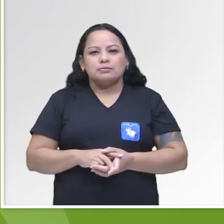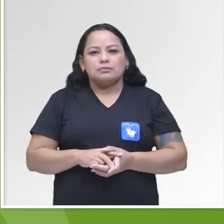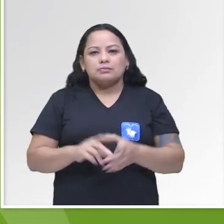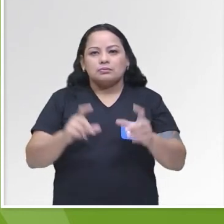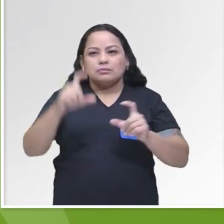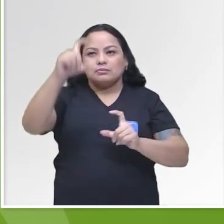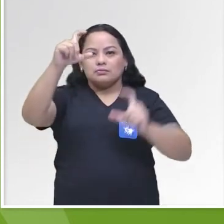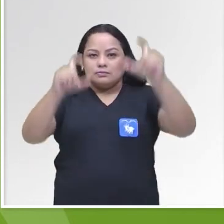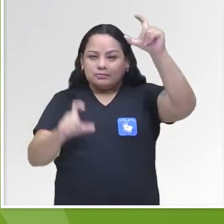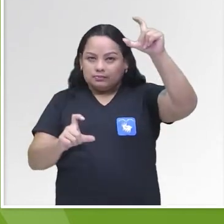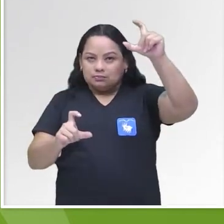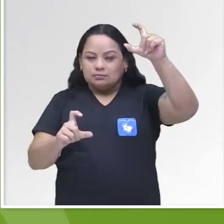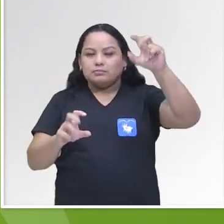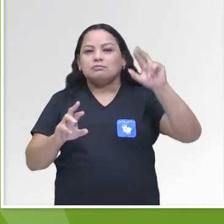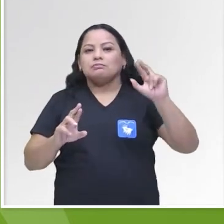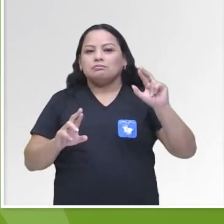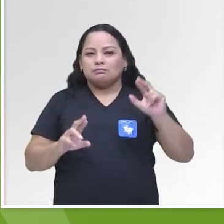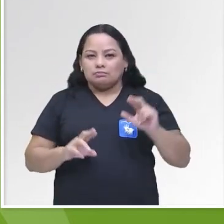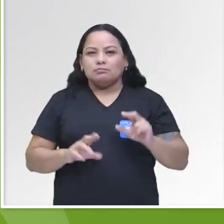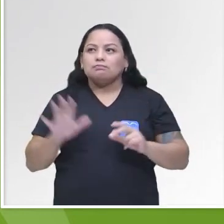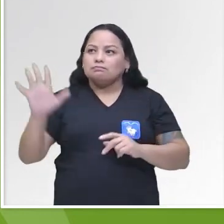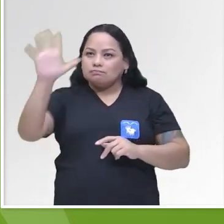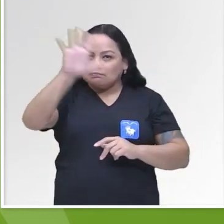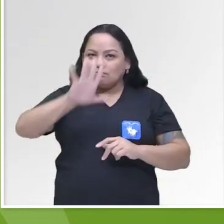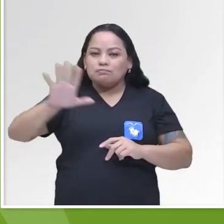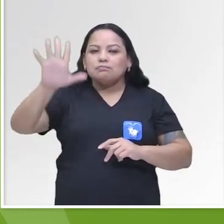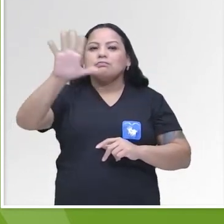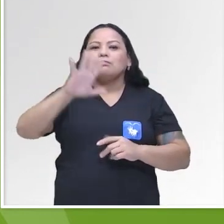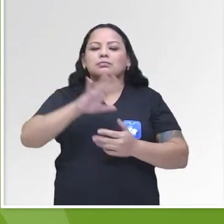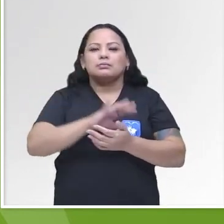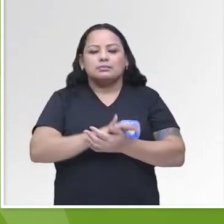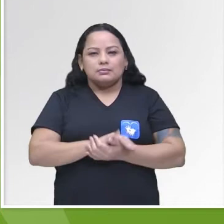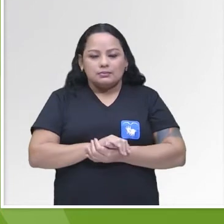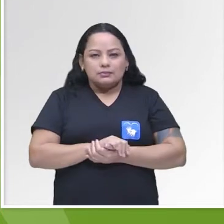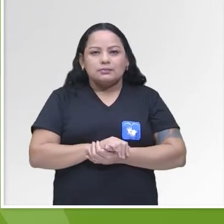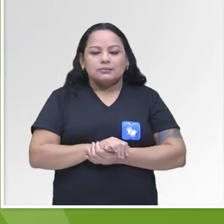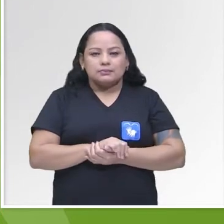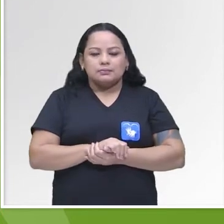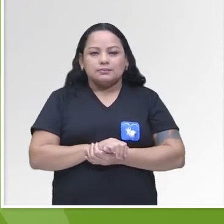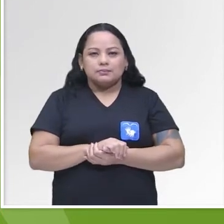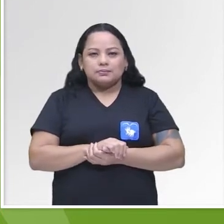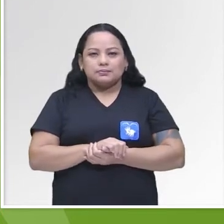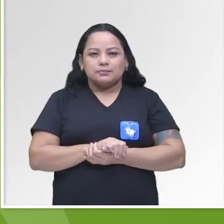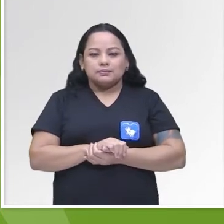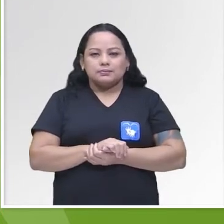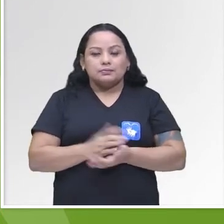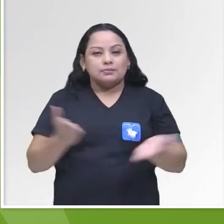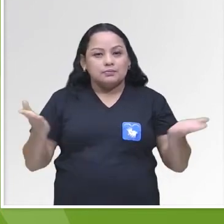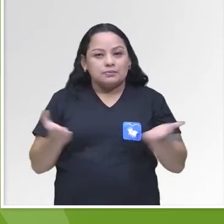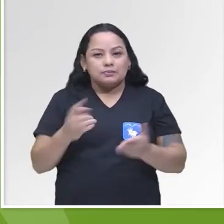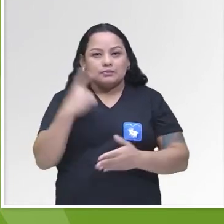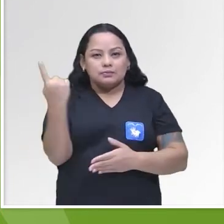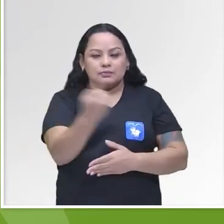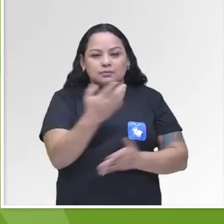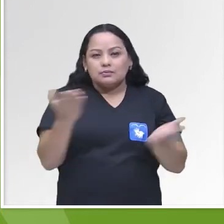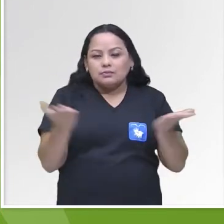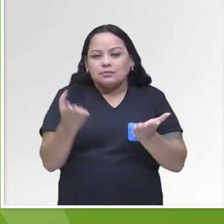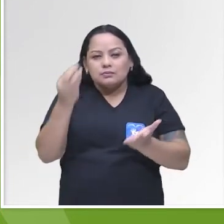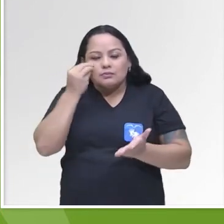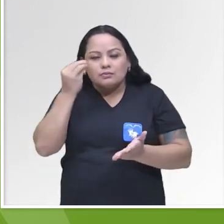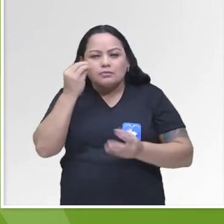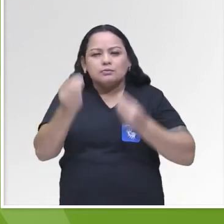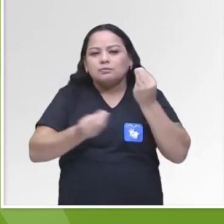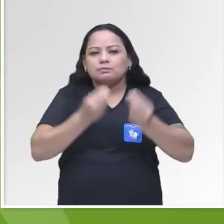lados opostos também do plano espacial. Então, a gente vai ver isso agora, como é que